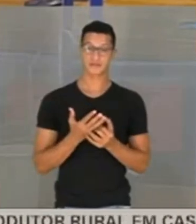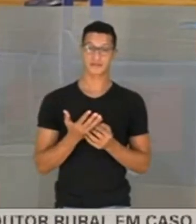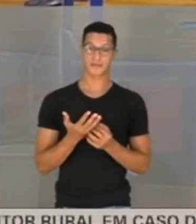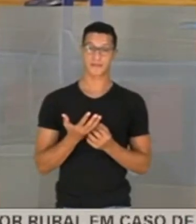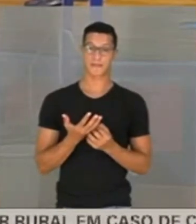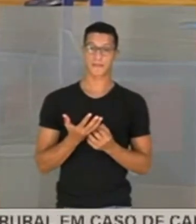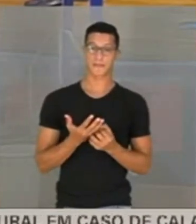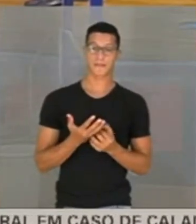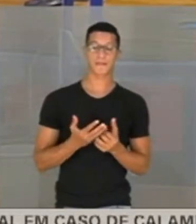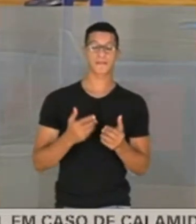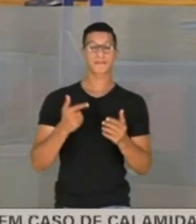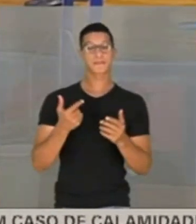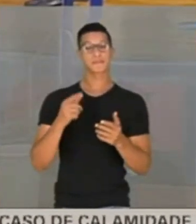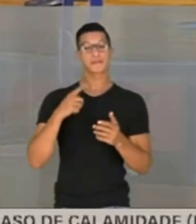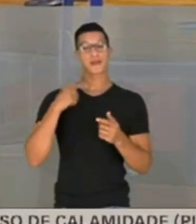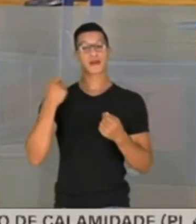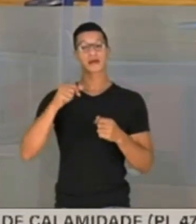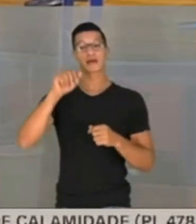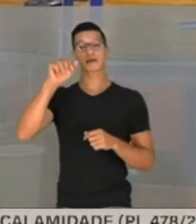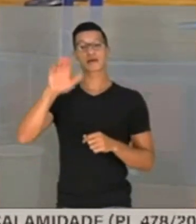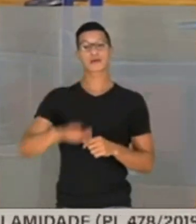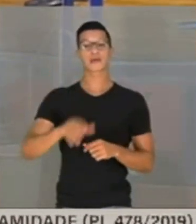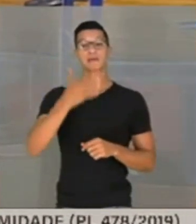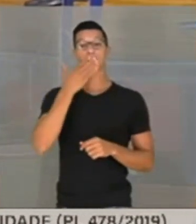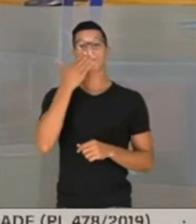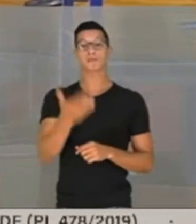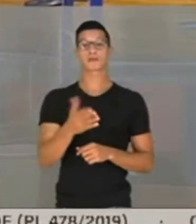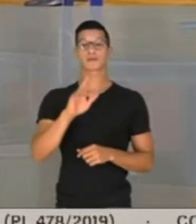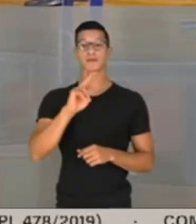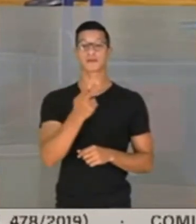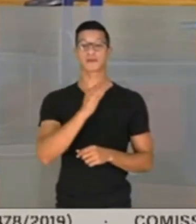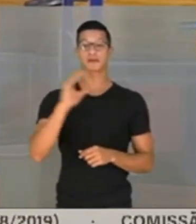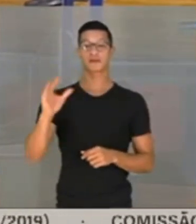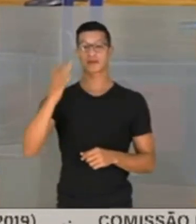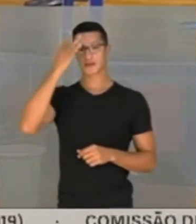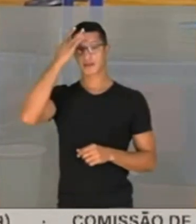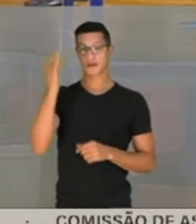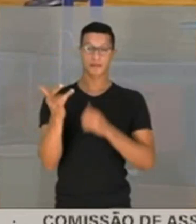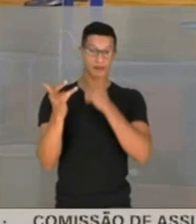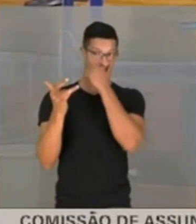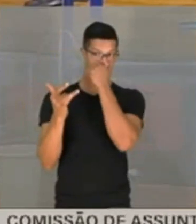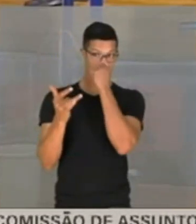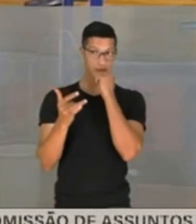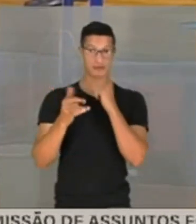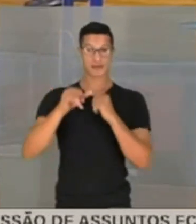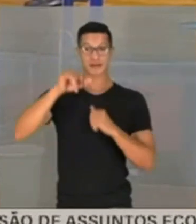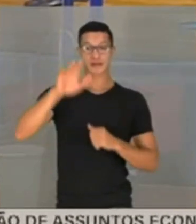TV Senado. Adivinha quem foi que pediu habeas corpus amanhã? Não.